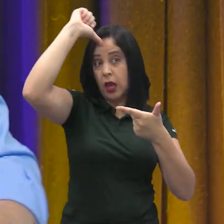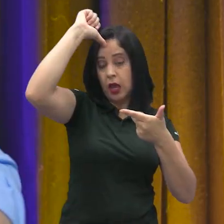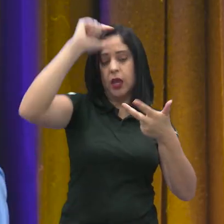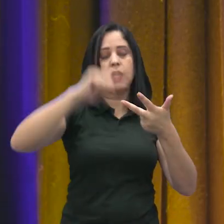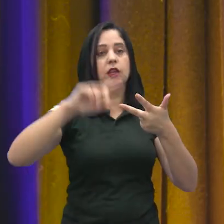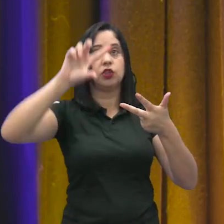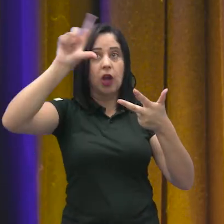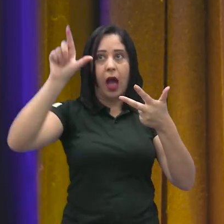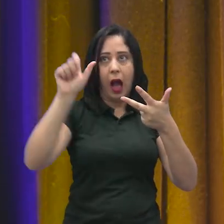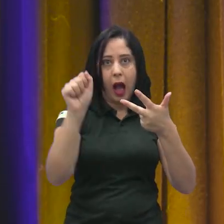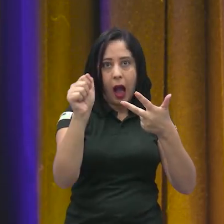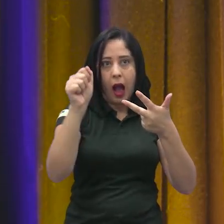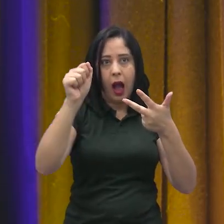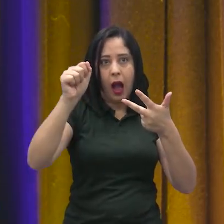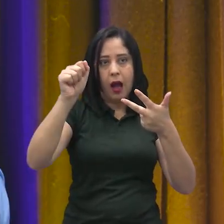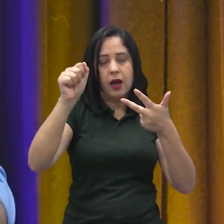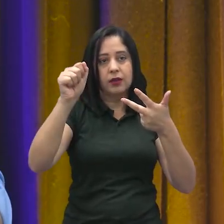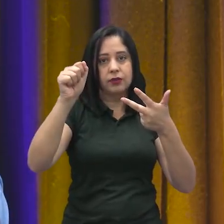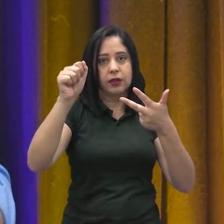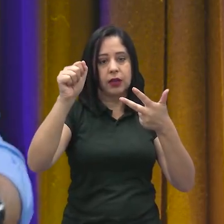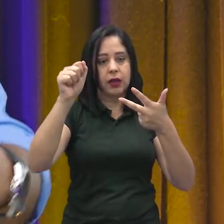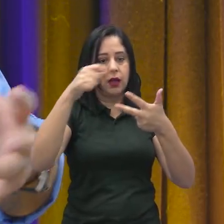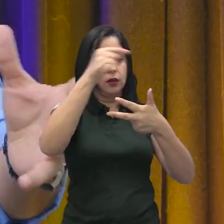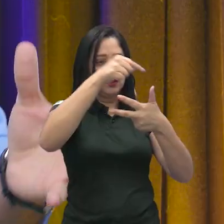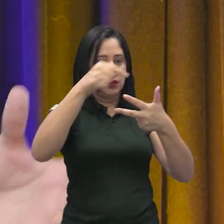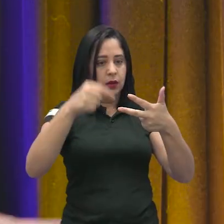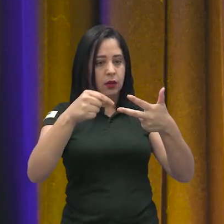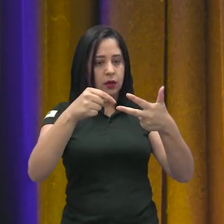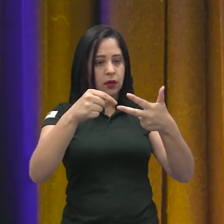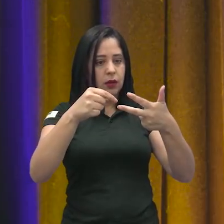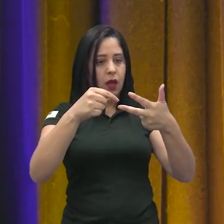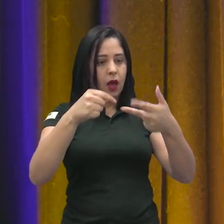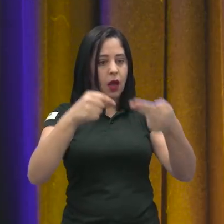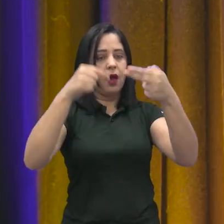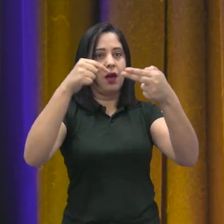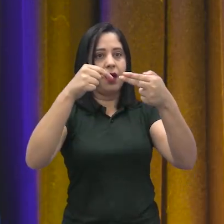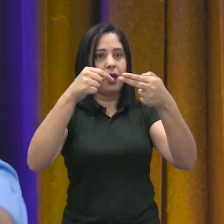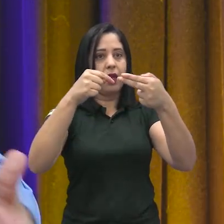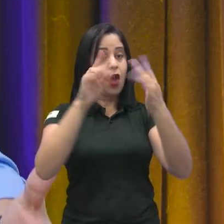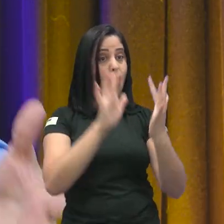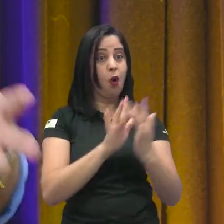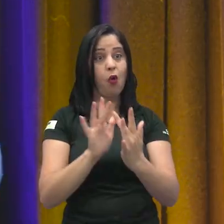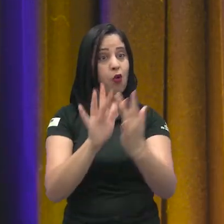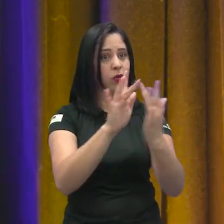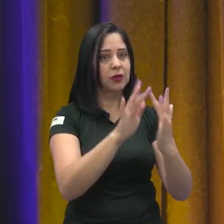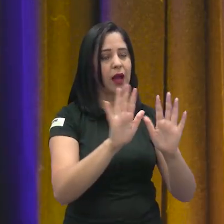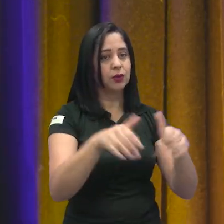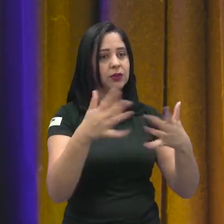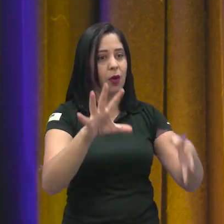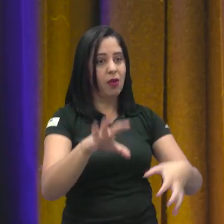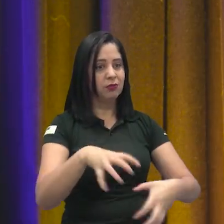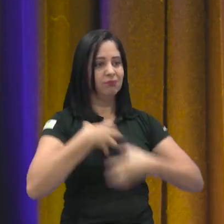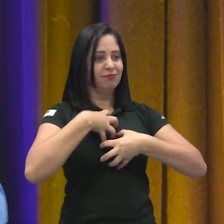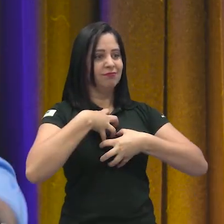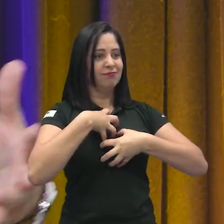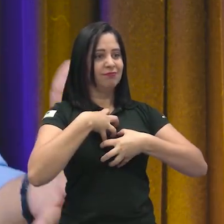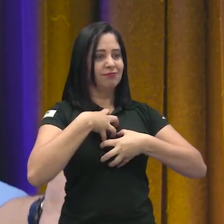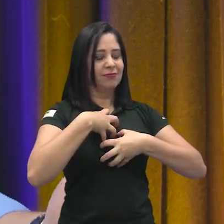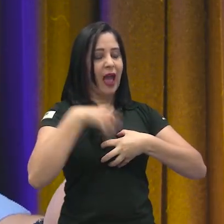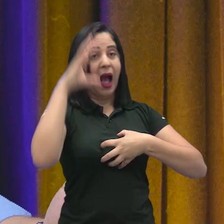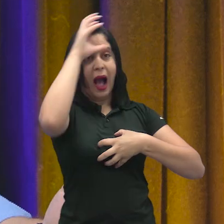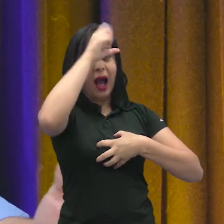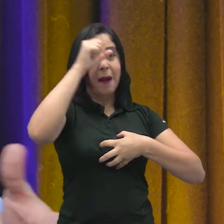indiano, o próprio povo africano, e você ter essa sinergia com todas essas populações é algo que eu trago até hoje, de